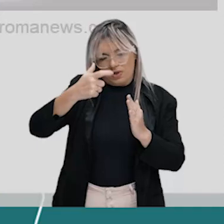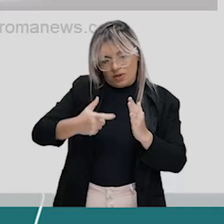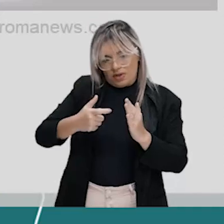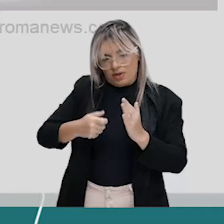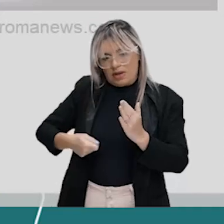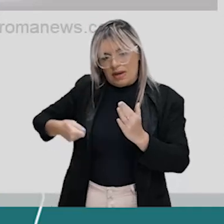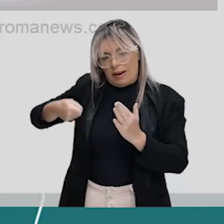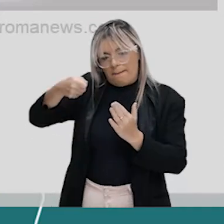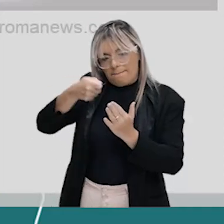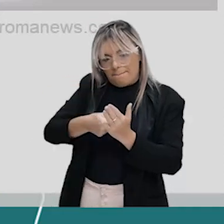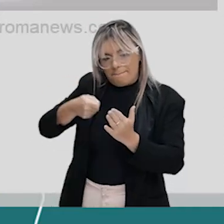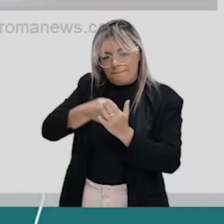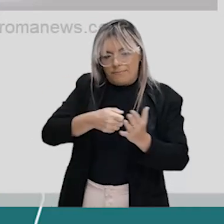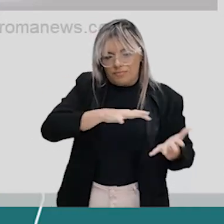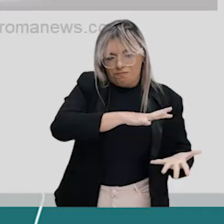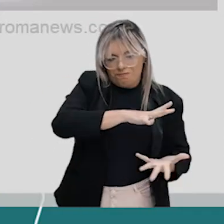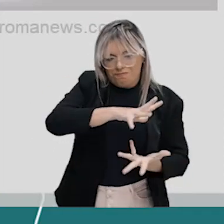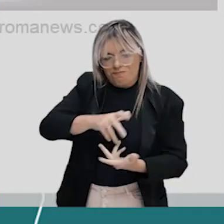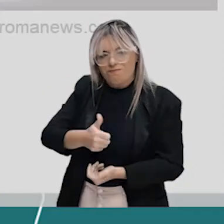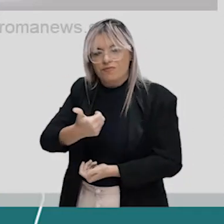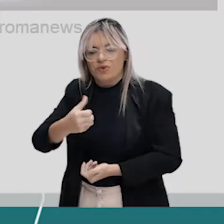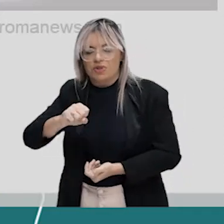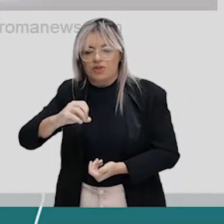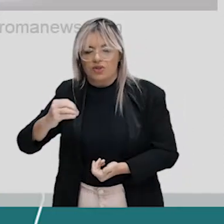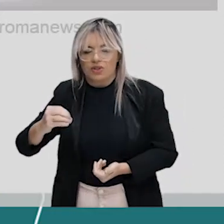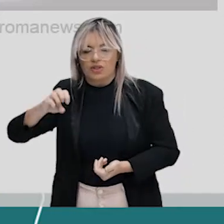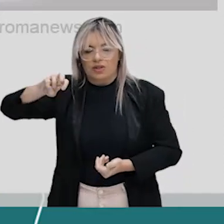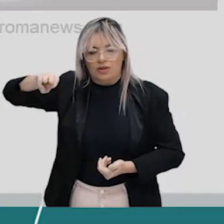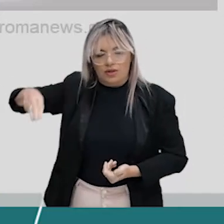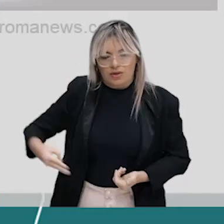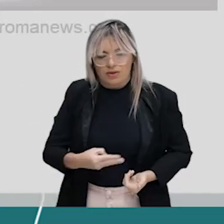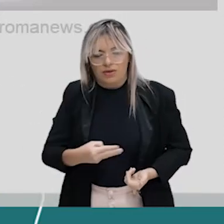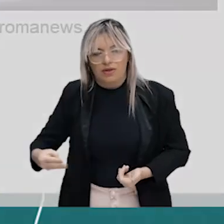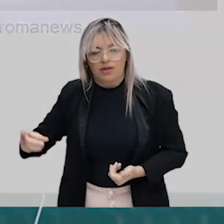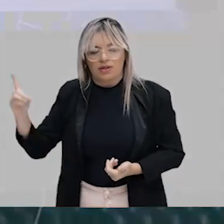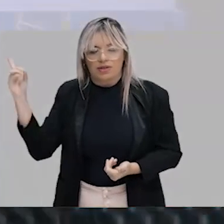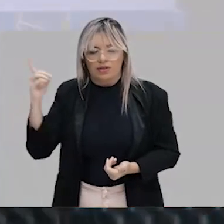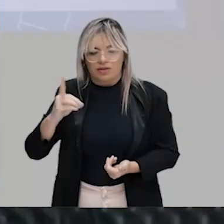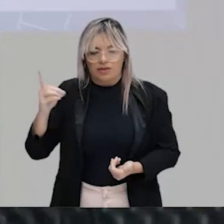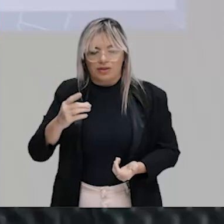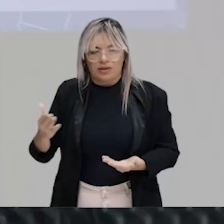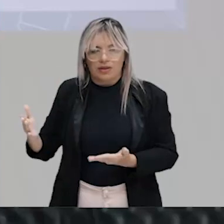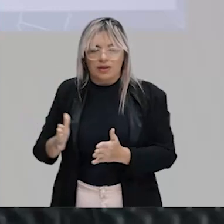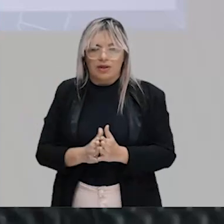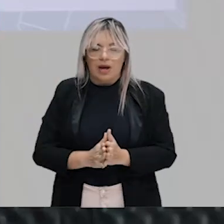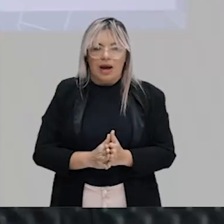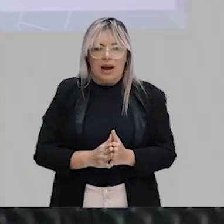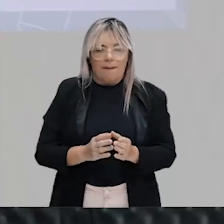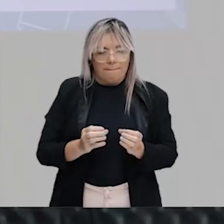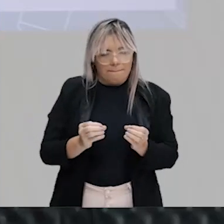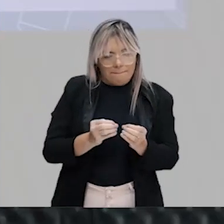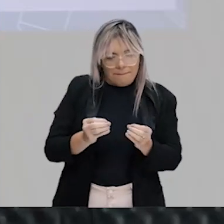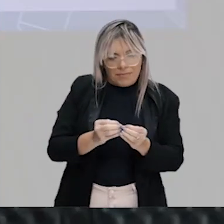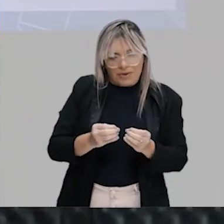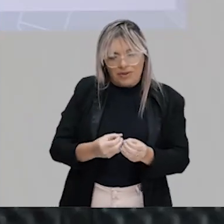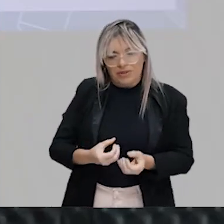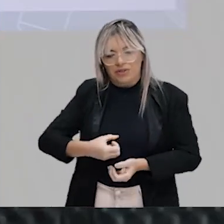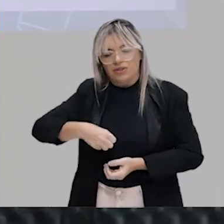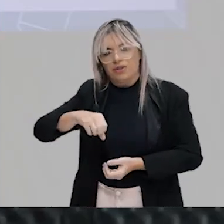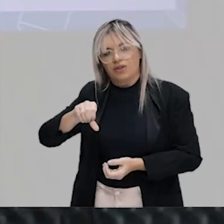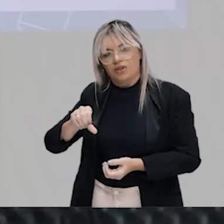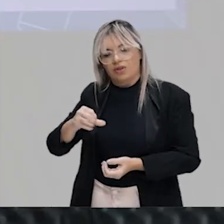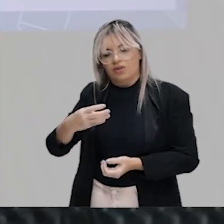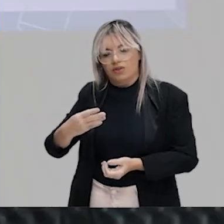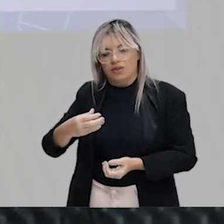de 180 milhões de dólares, cerca de 946 milhões de reais.